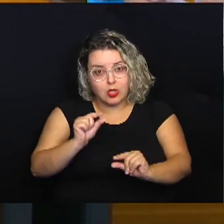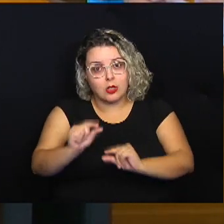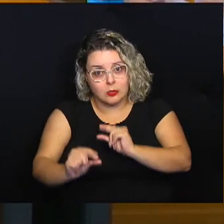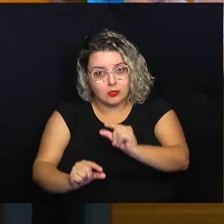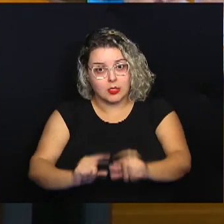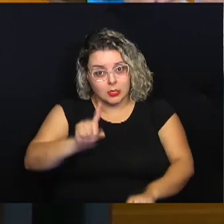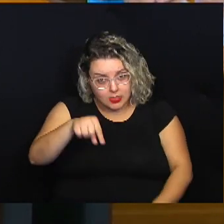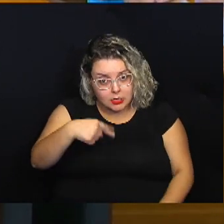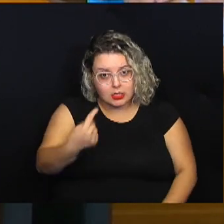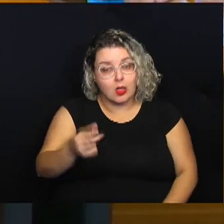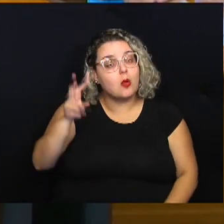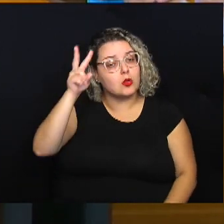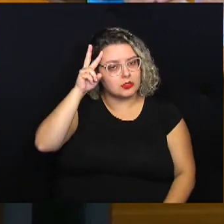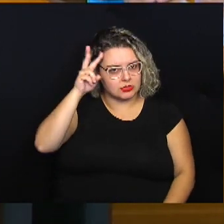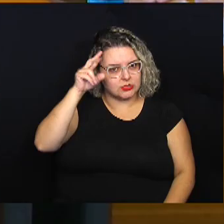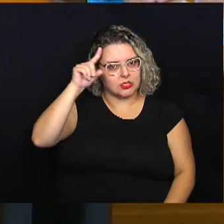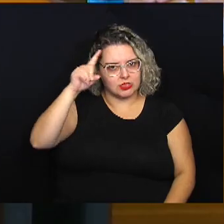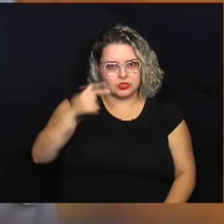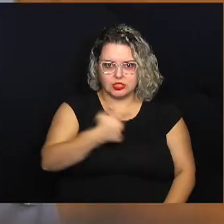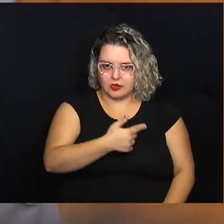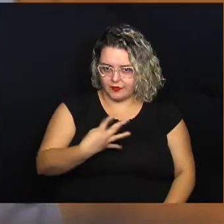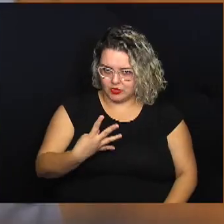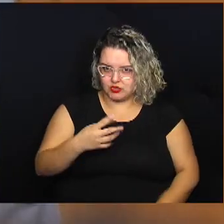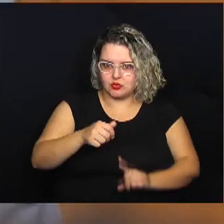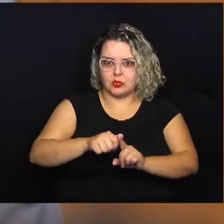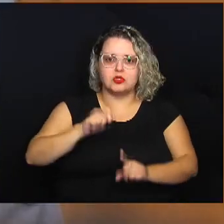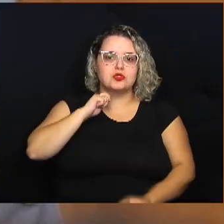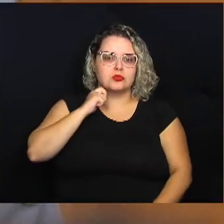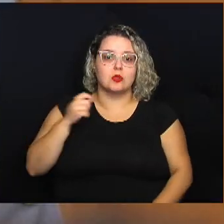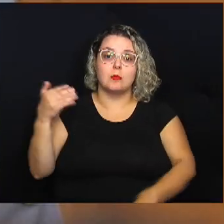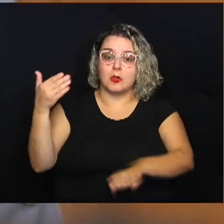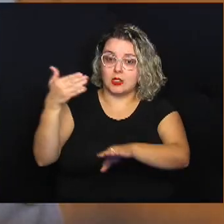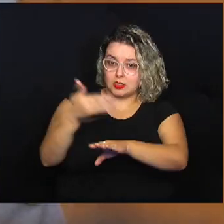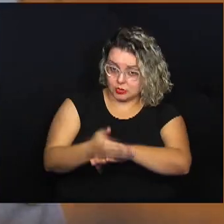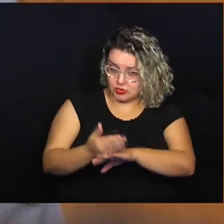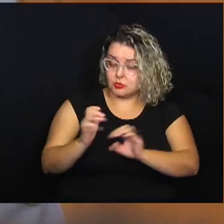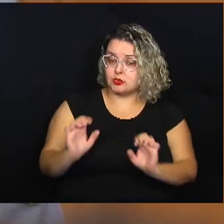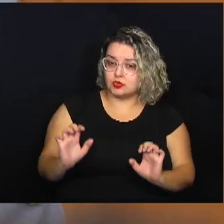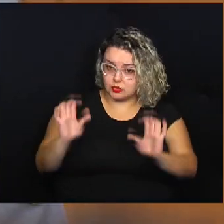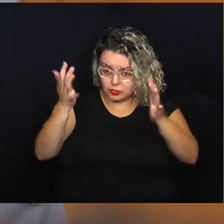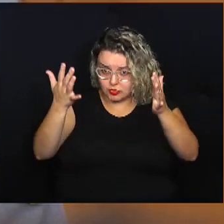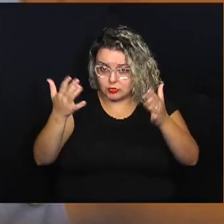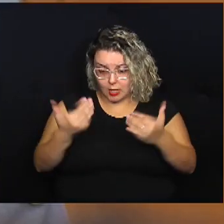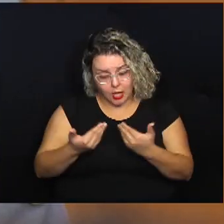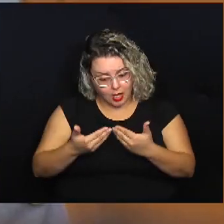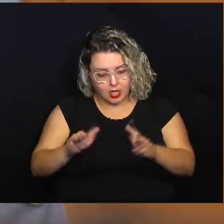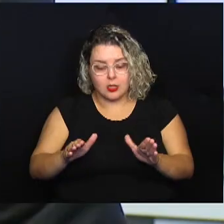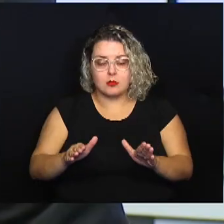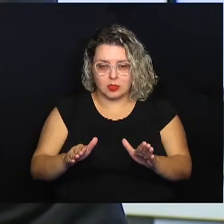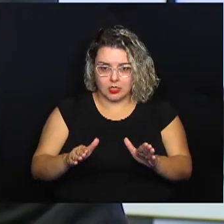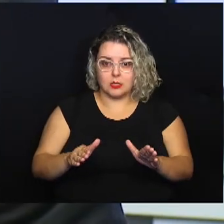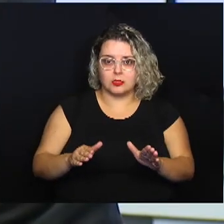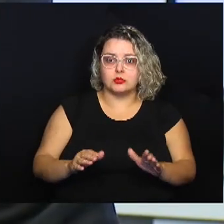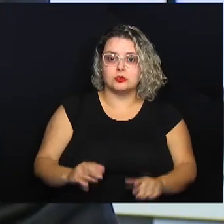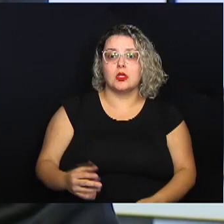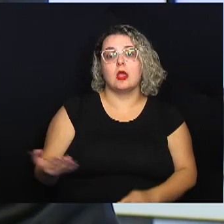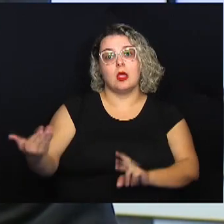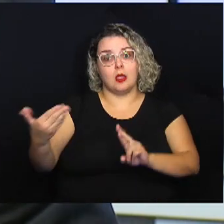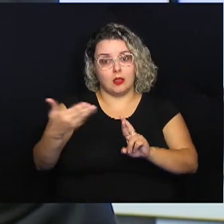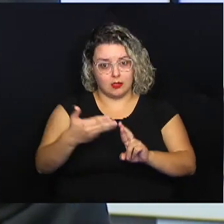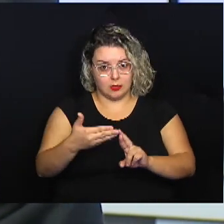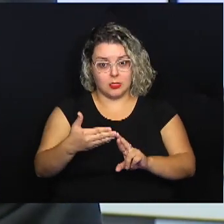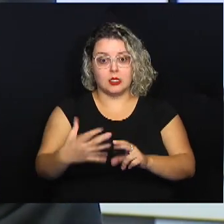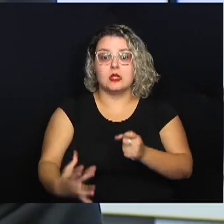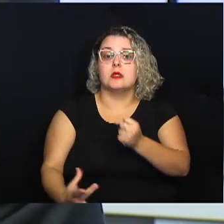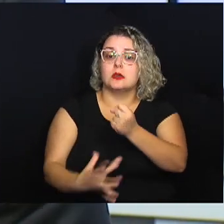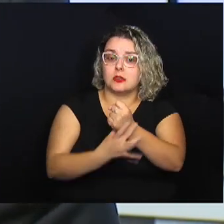próxima segunda-feira, dia 24 de abril. Participaram do evento do lançamento do projeto representantes da